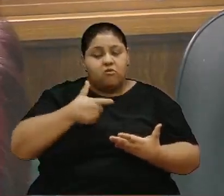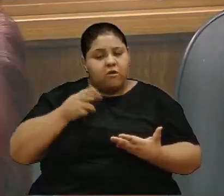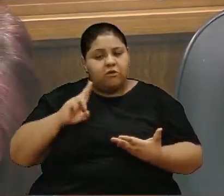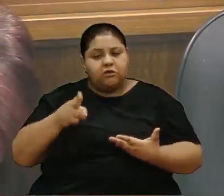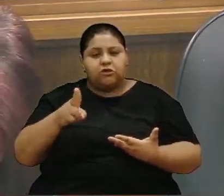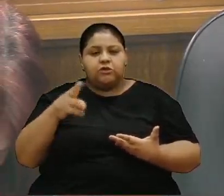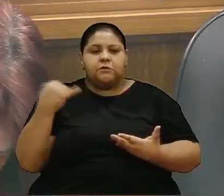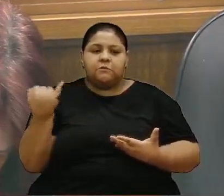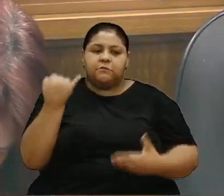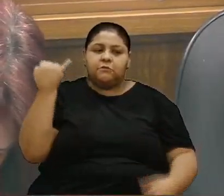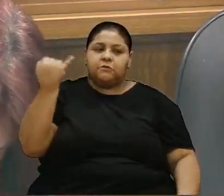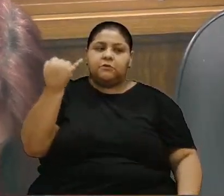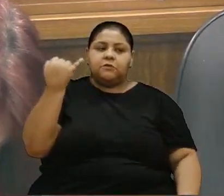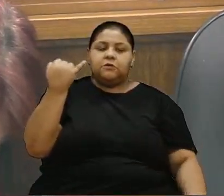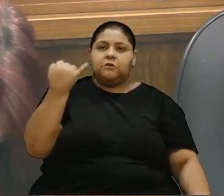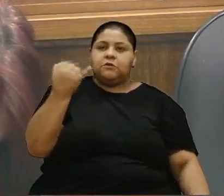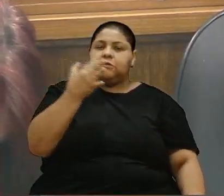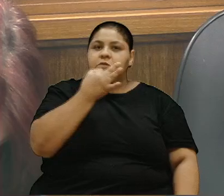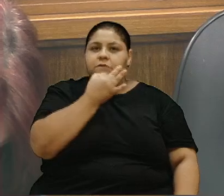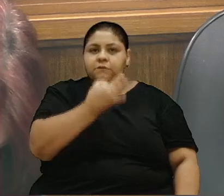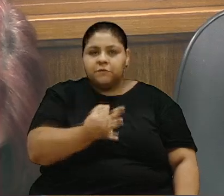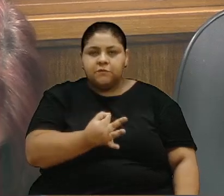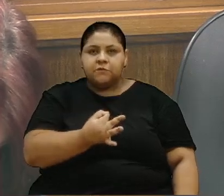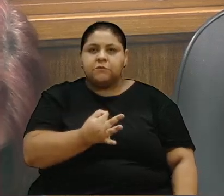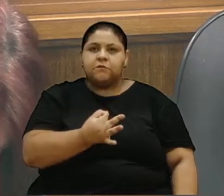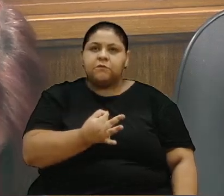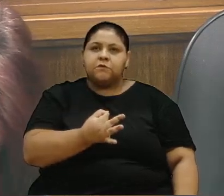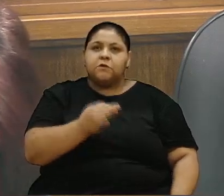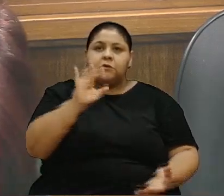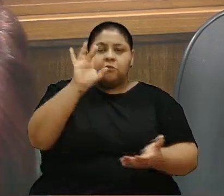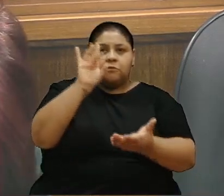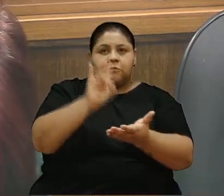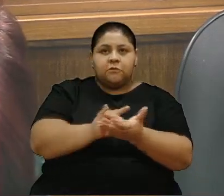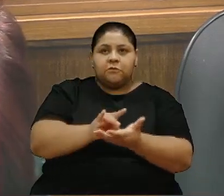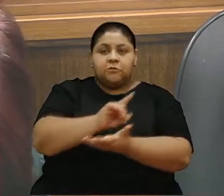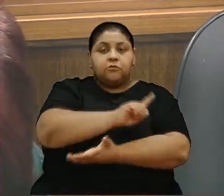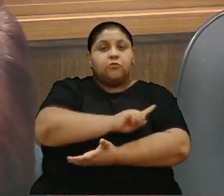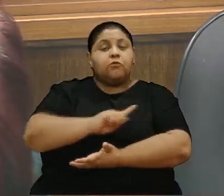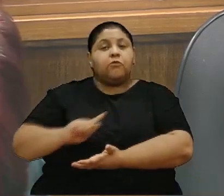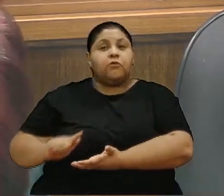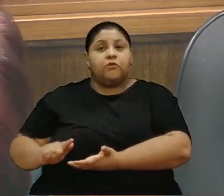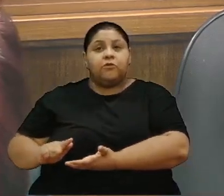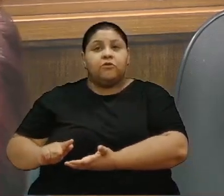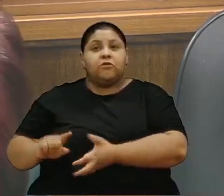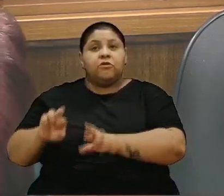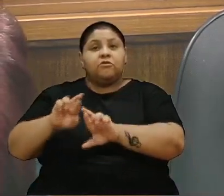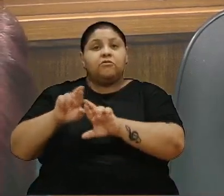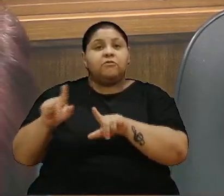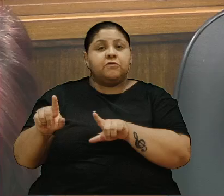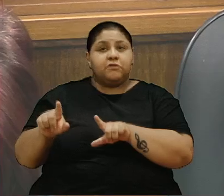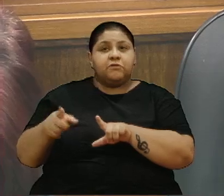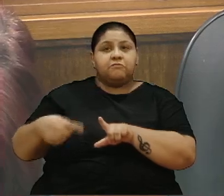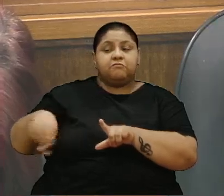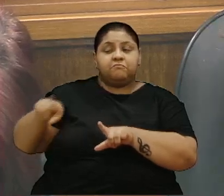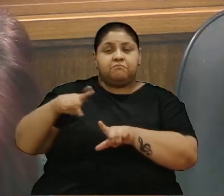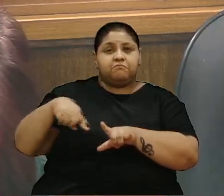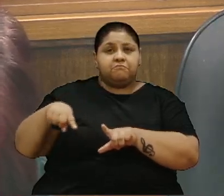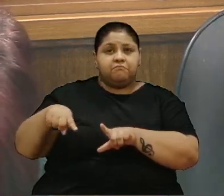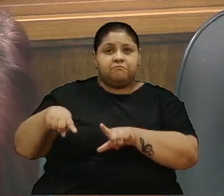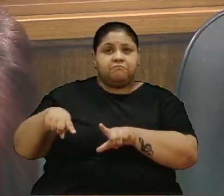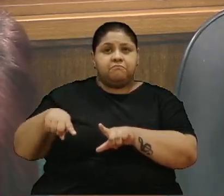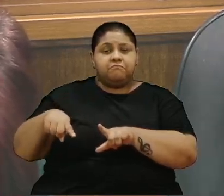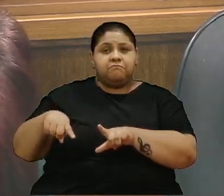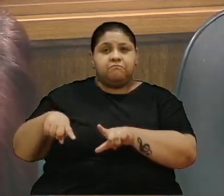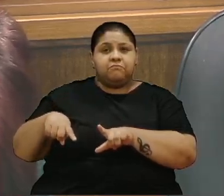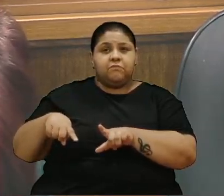muito importante o posicionamento oficial do governo. É diferente de nós marcarmos